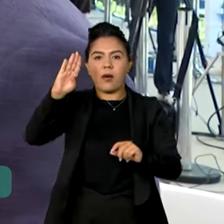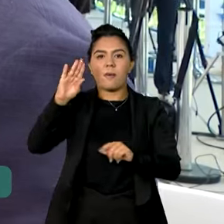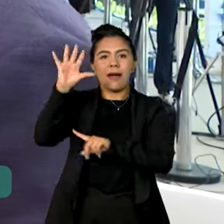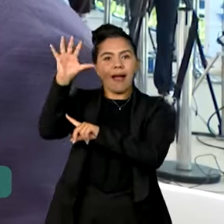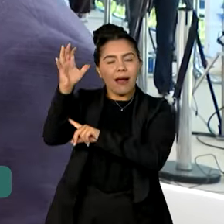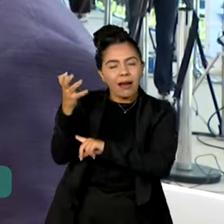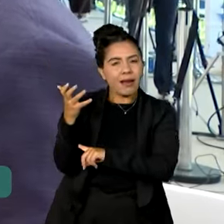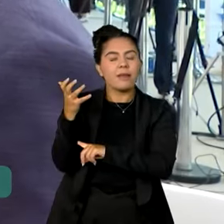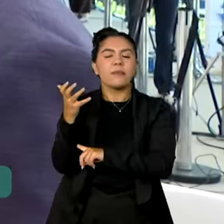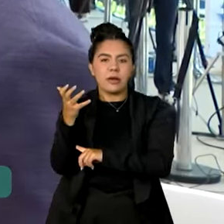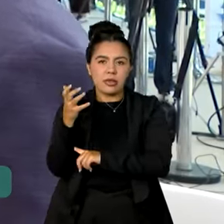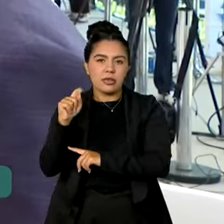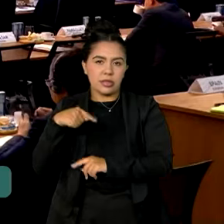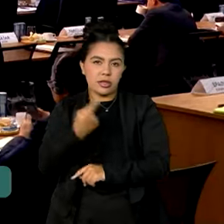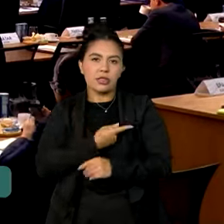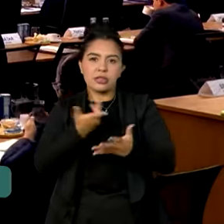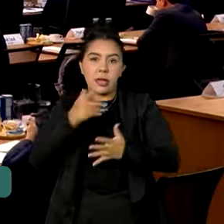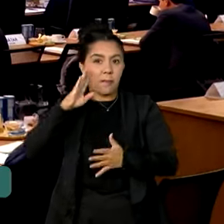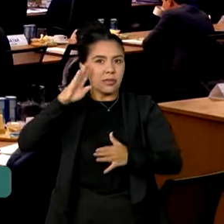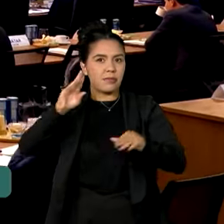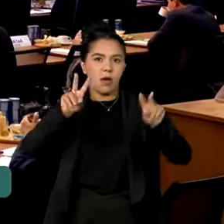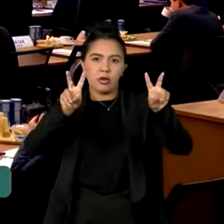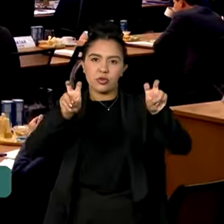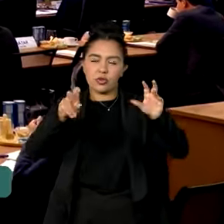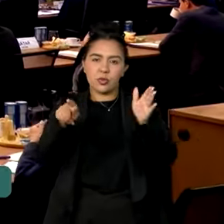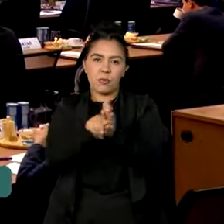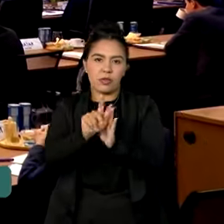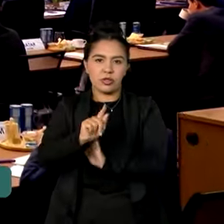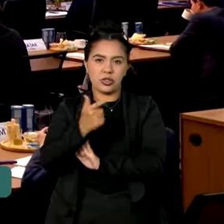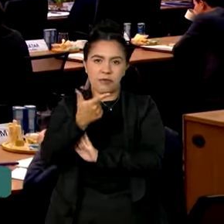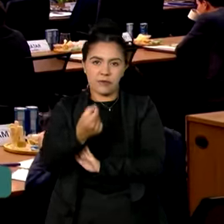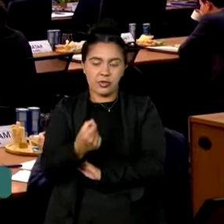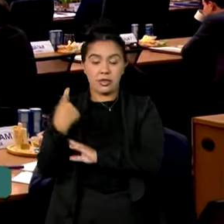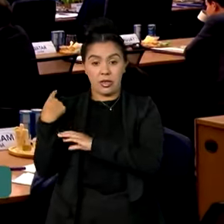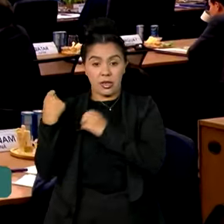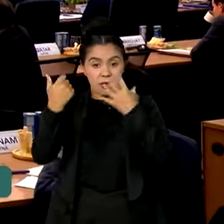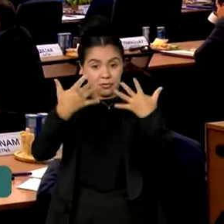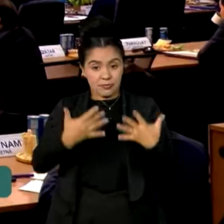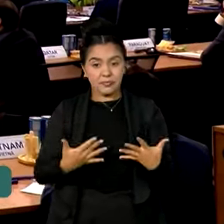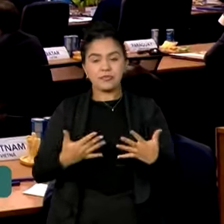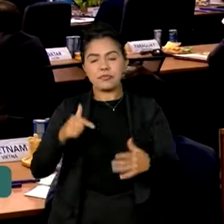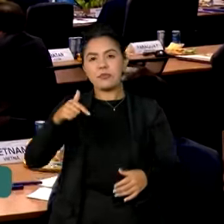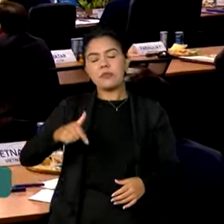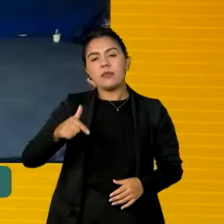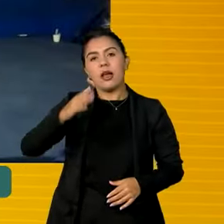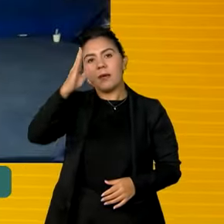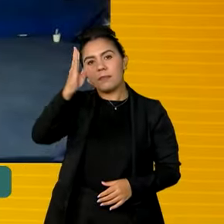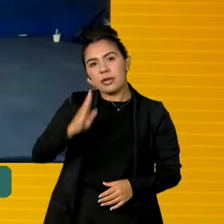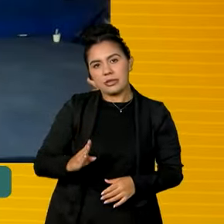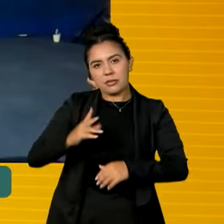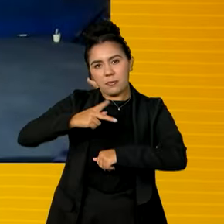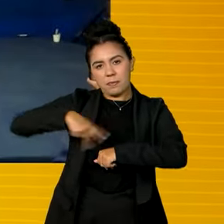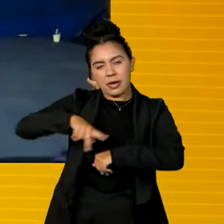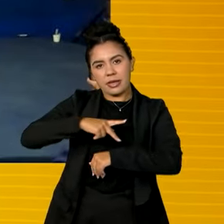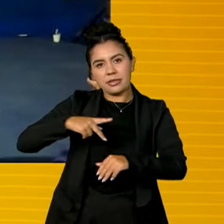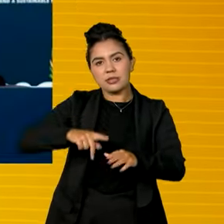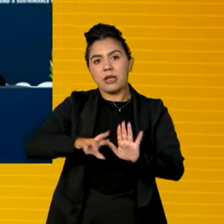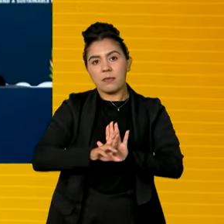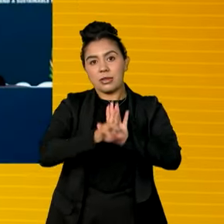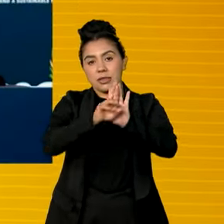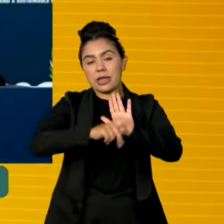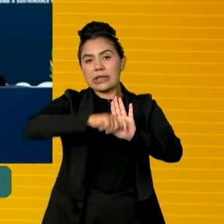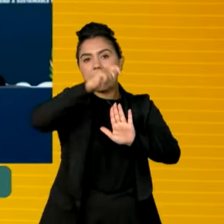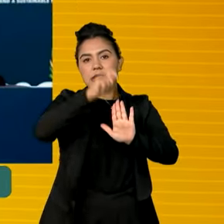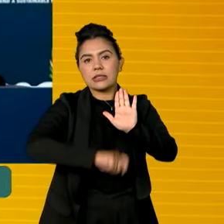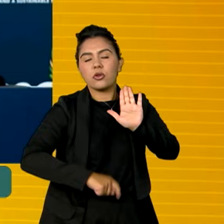aqui como uma das pautas centrais do G20. Também durante a reunião de cúpula do G20, o governo brasileiro assinou um acordo com o governo do Chile